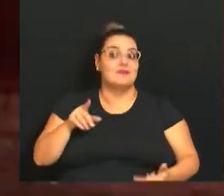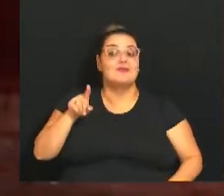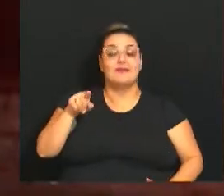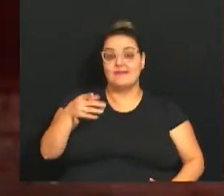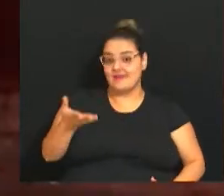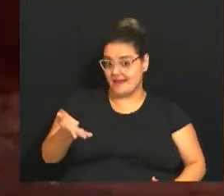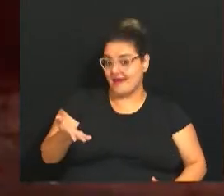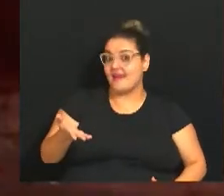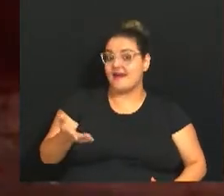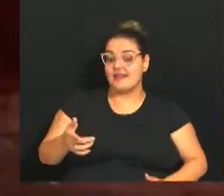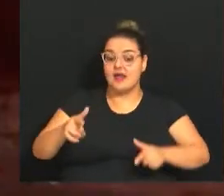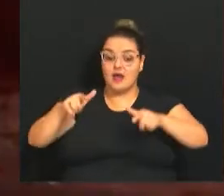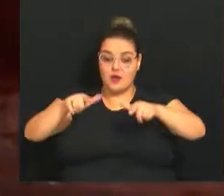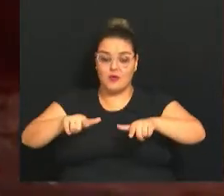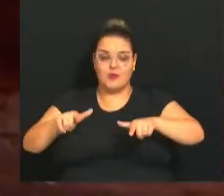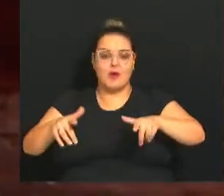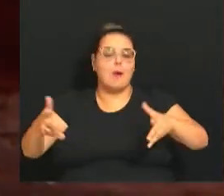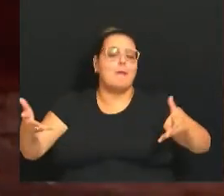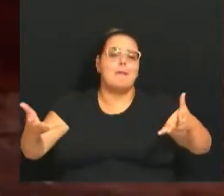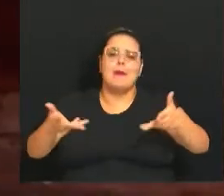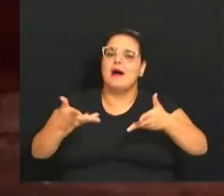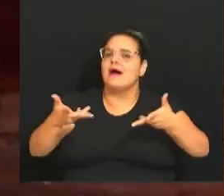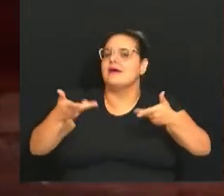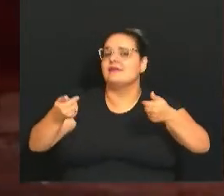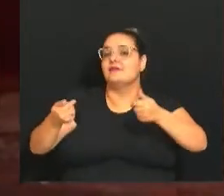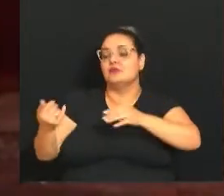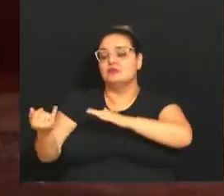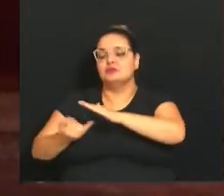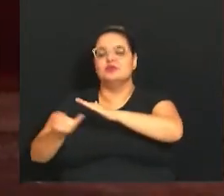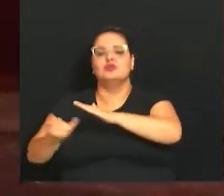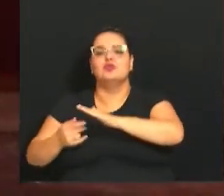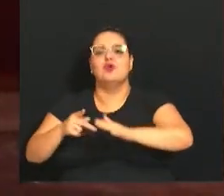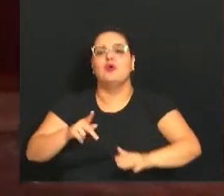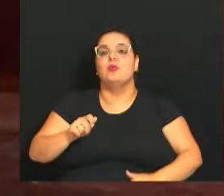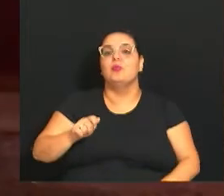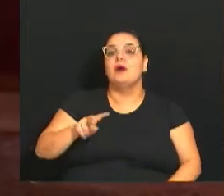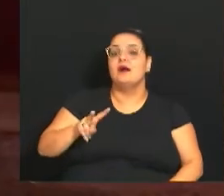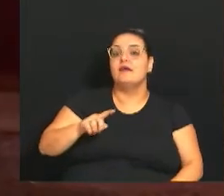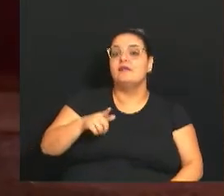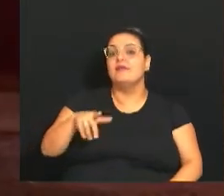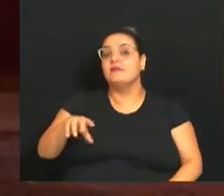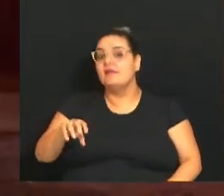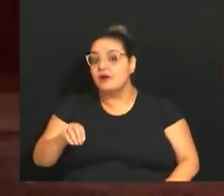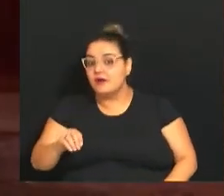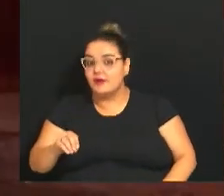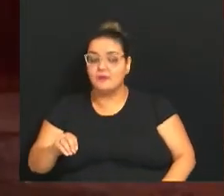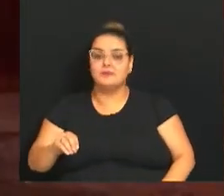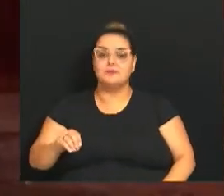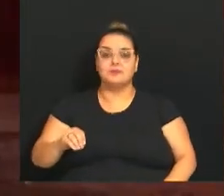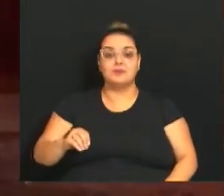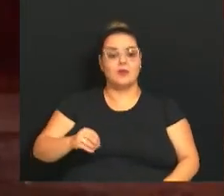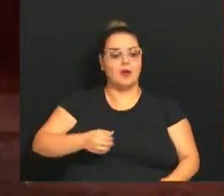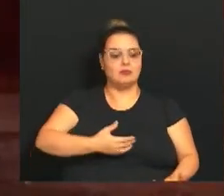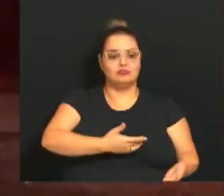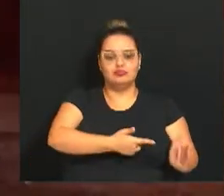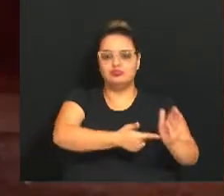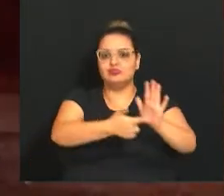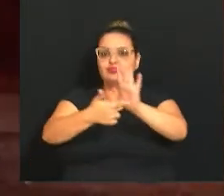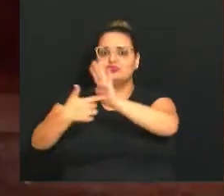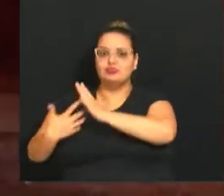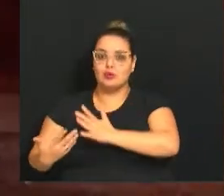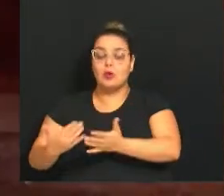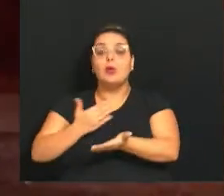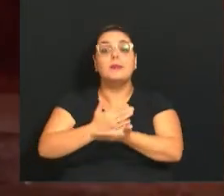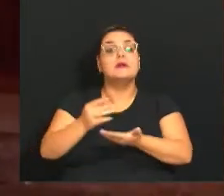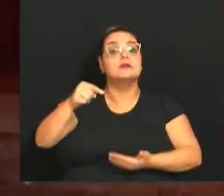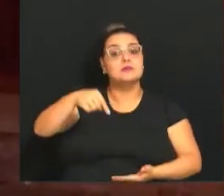um local espetacular, o Instituto Pavão, com uma exposição bem bacana, que inclusive está começando hoje. A gente vai